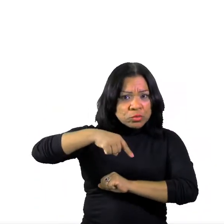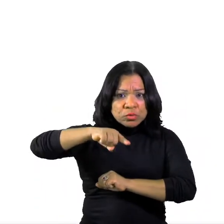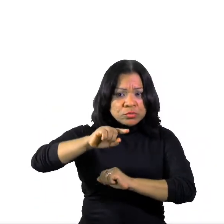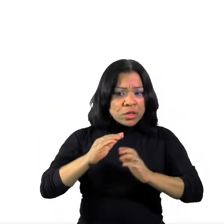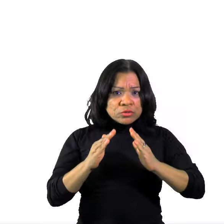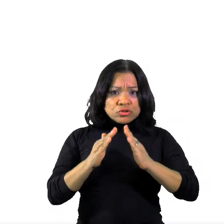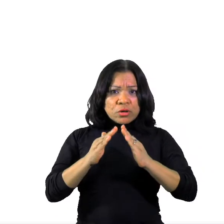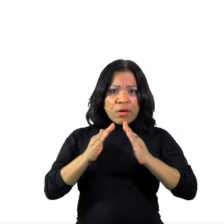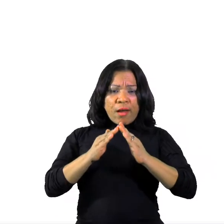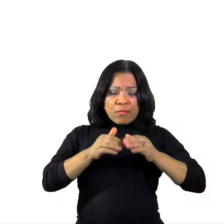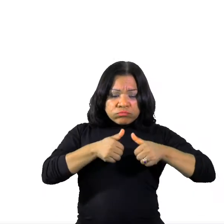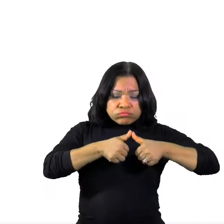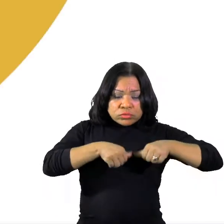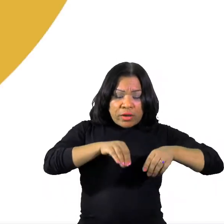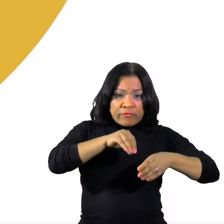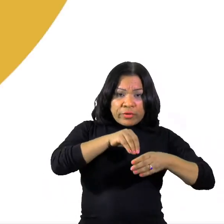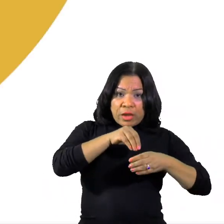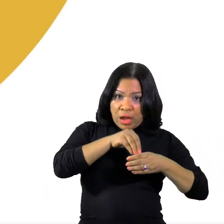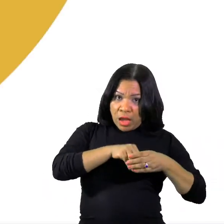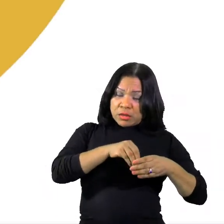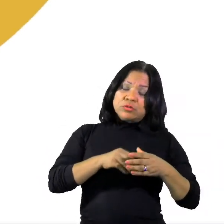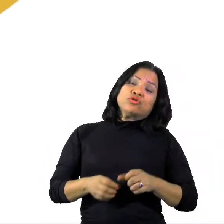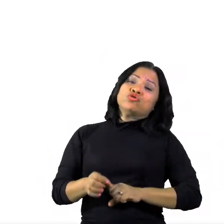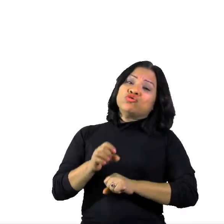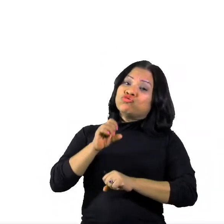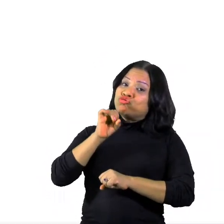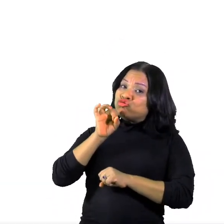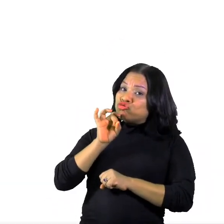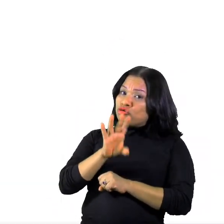no mínimo em dupla.